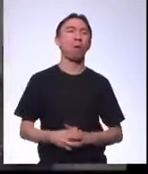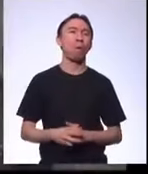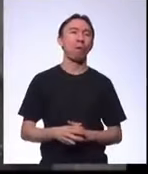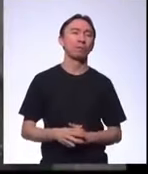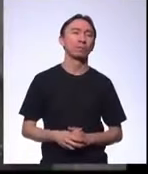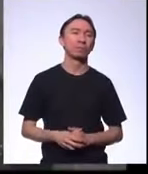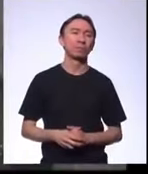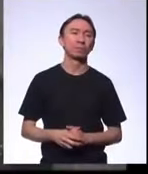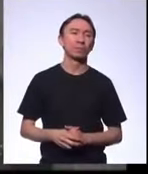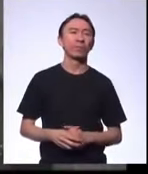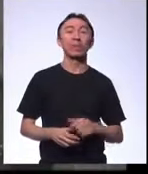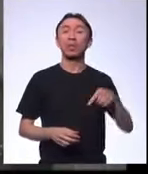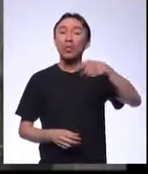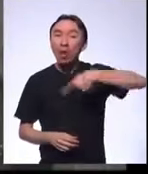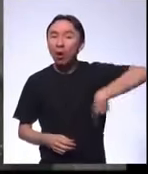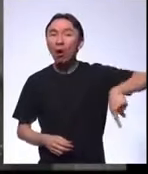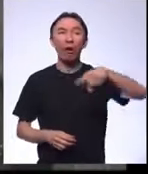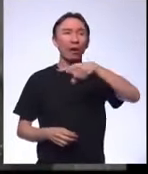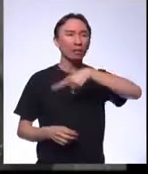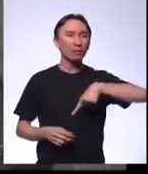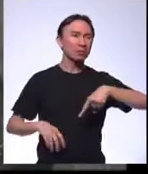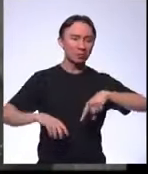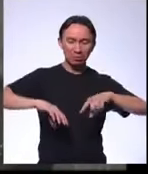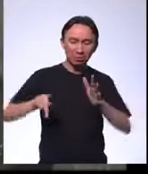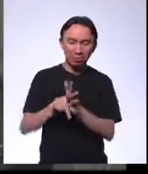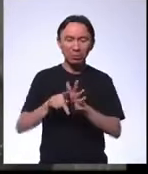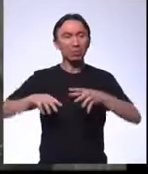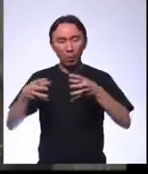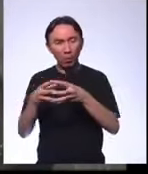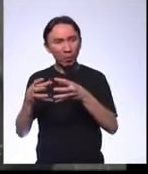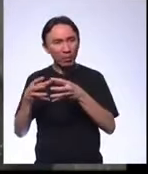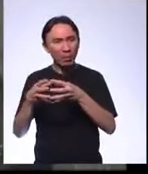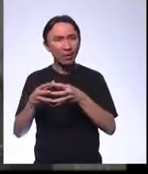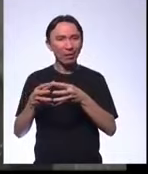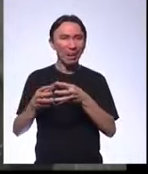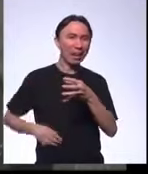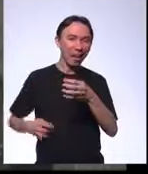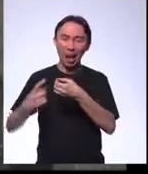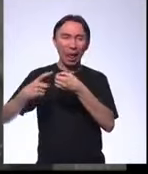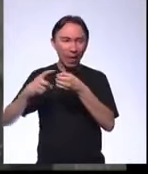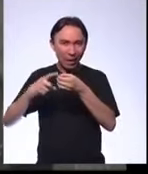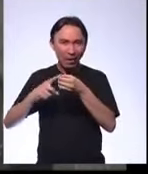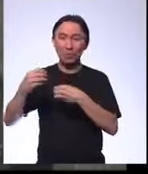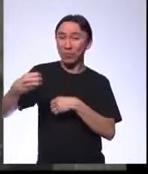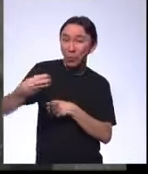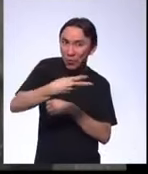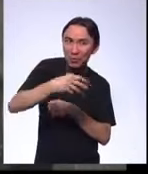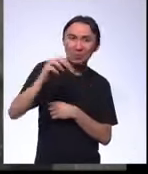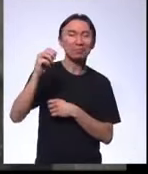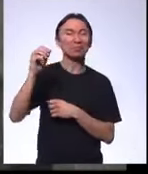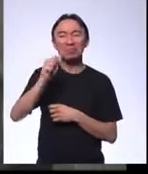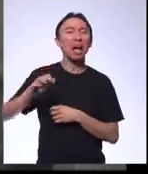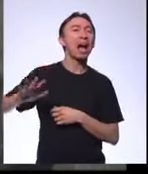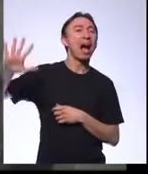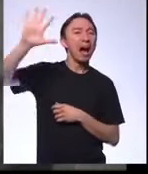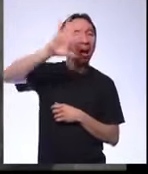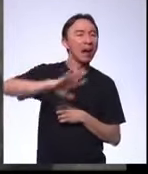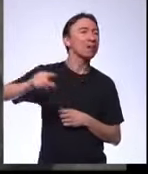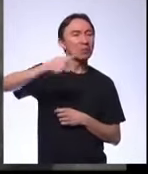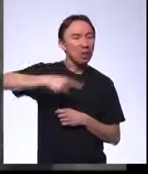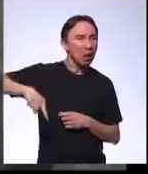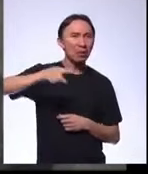Nós, os componentes da Aliança Renovadora Nacional, saberemos cumprir o nosso